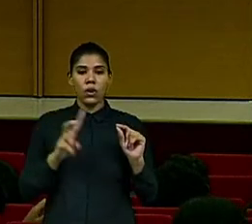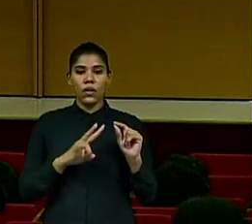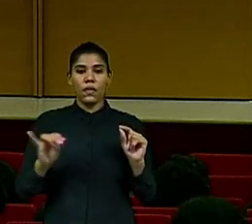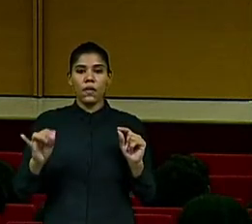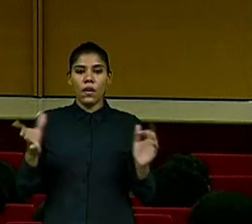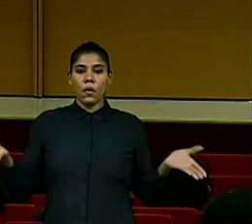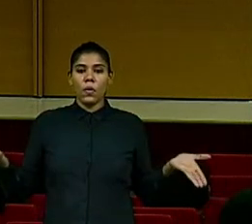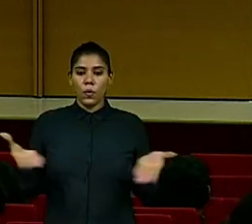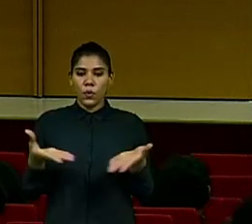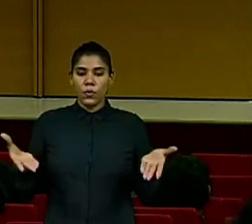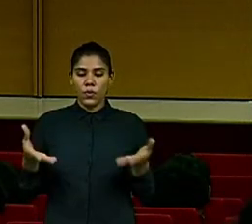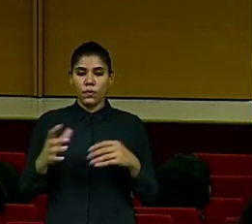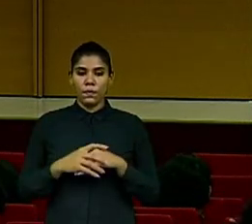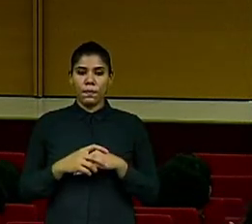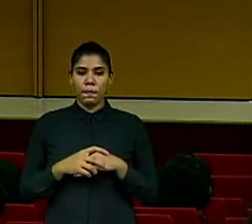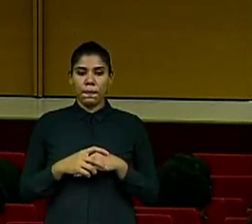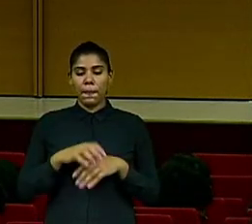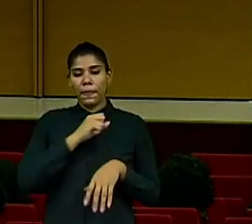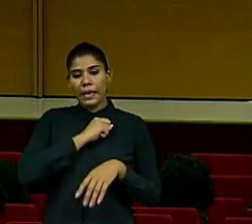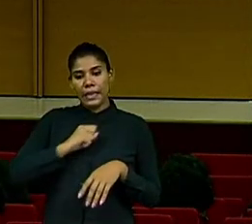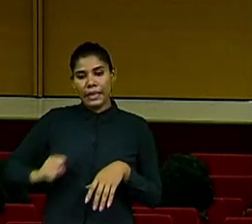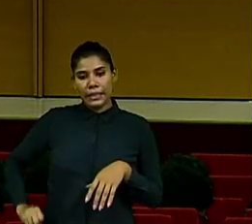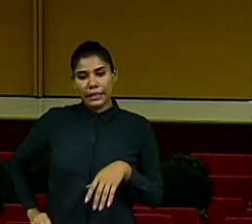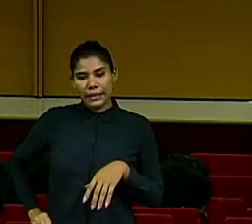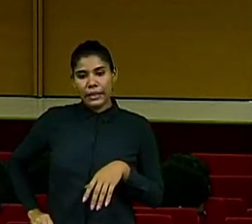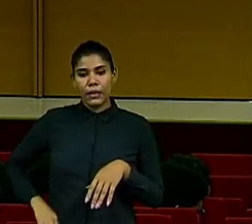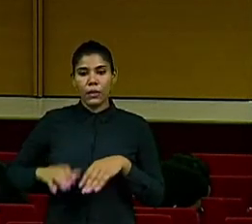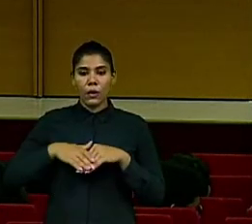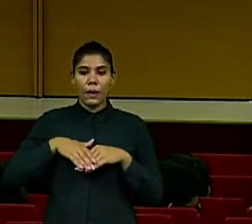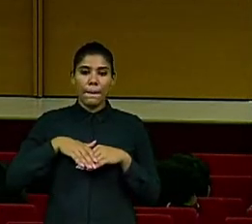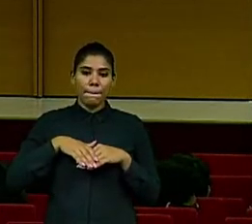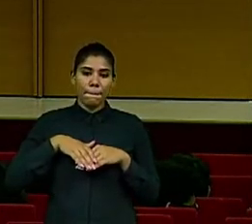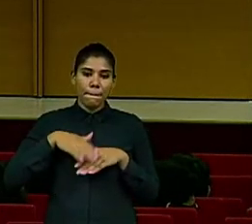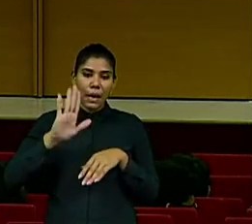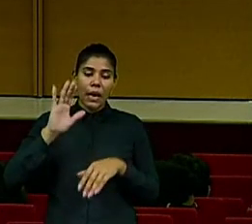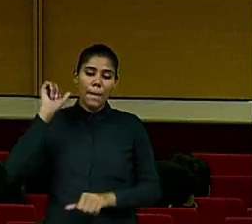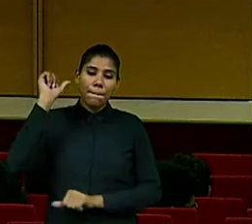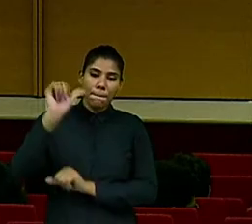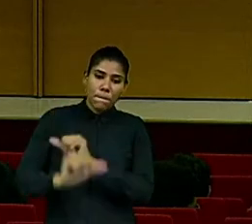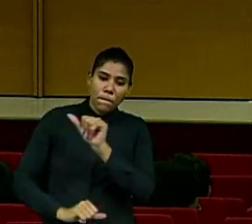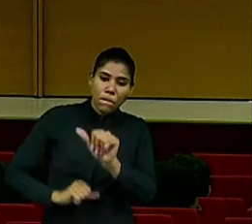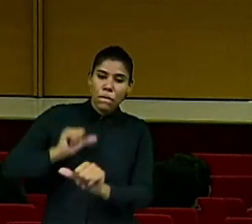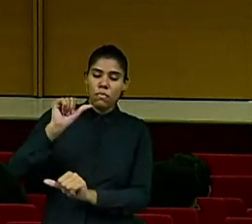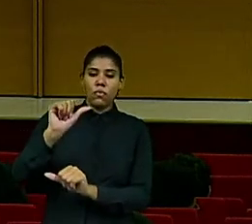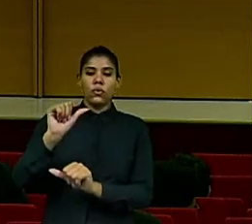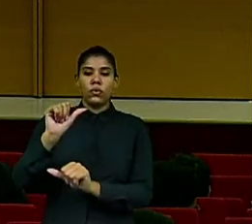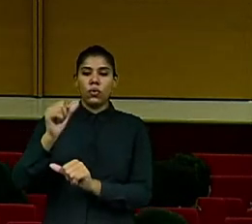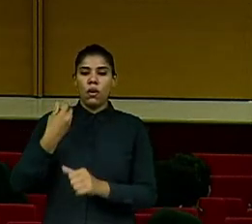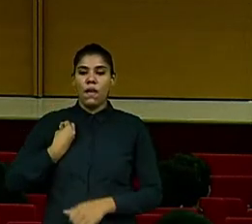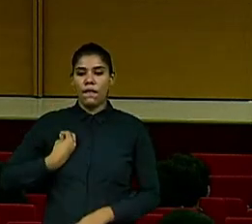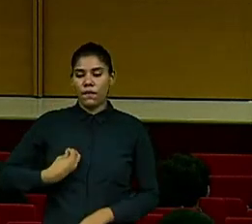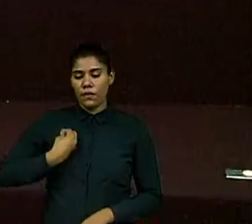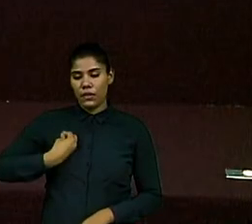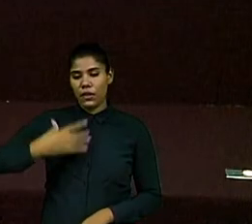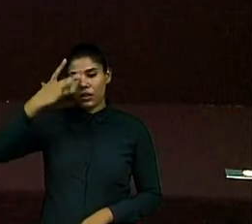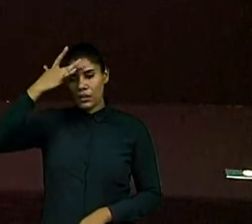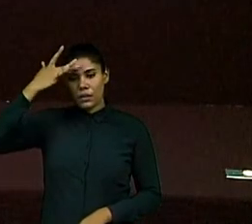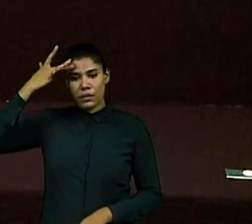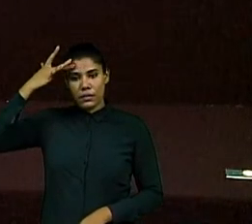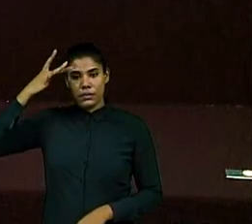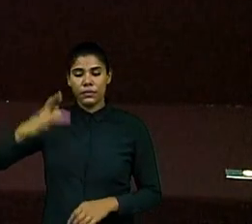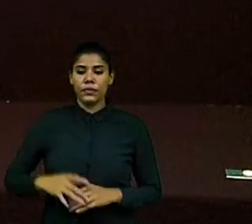no século que mais transformou o modo de viver o modo de pensar